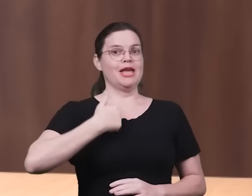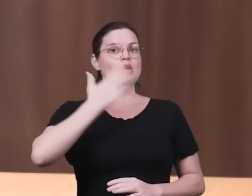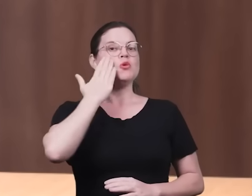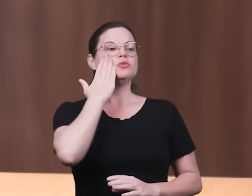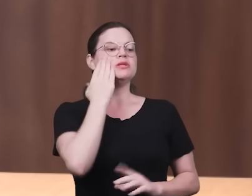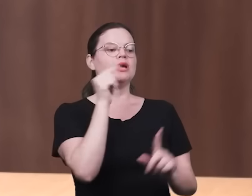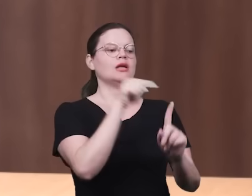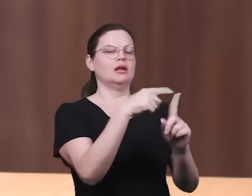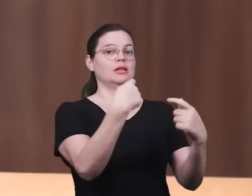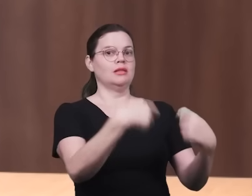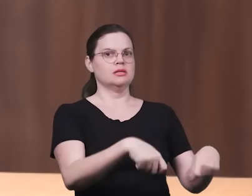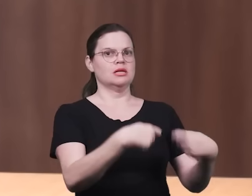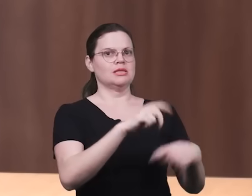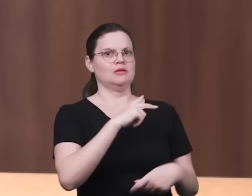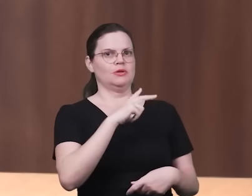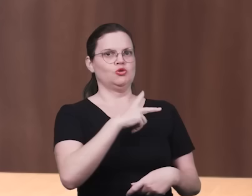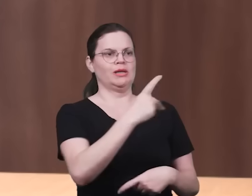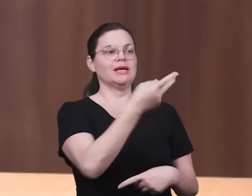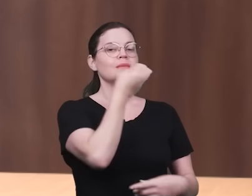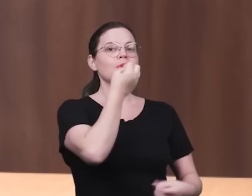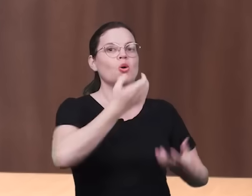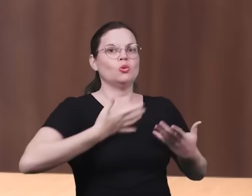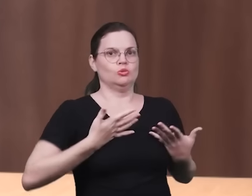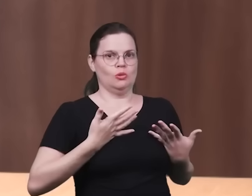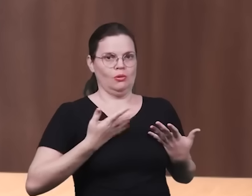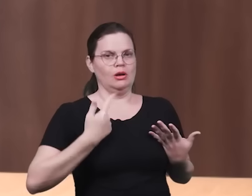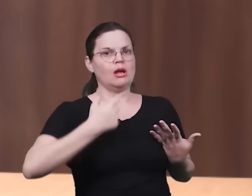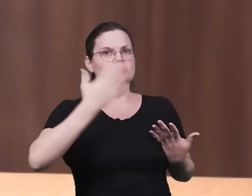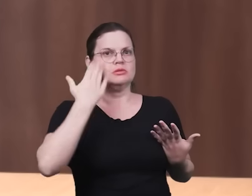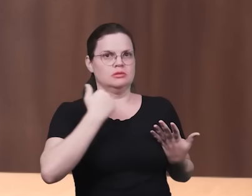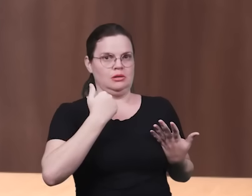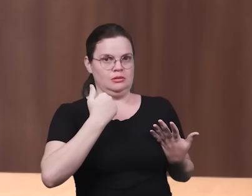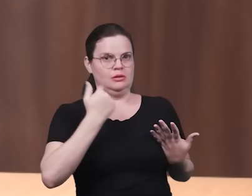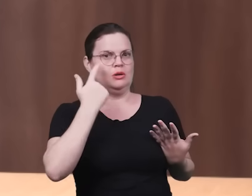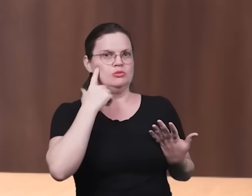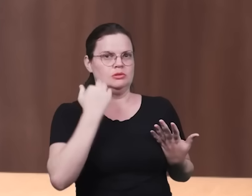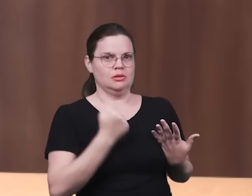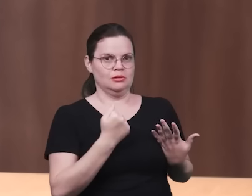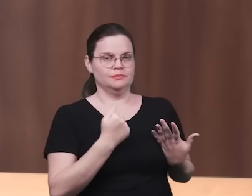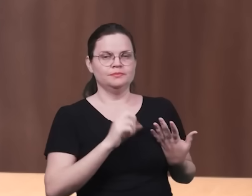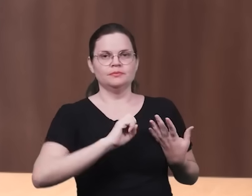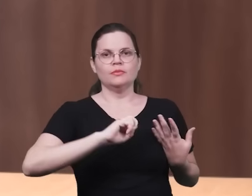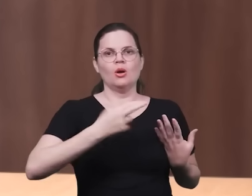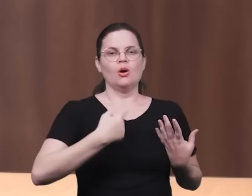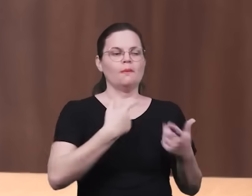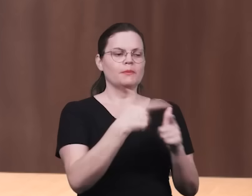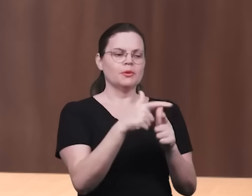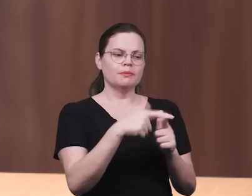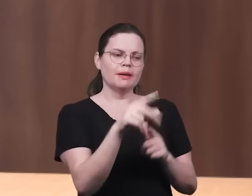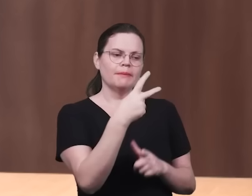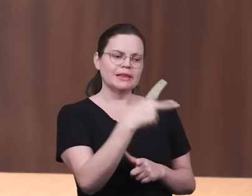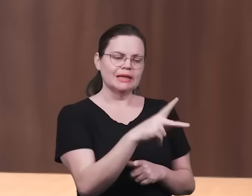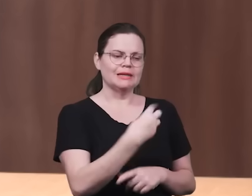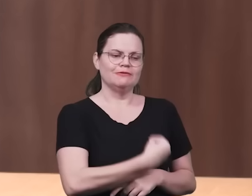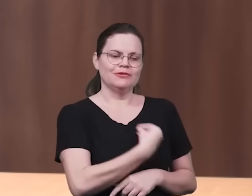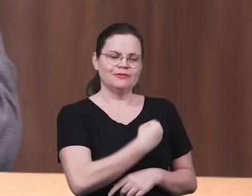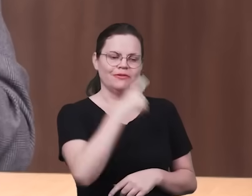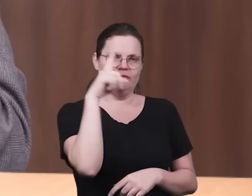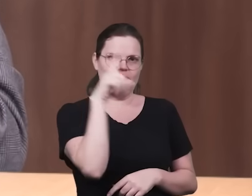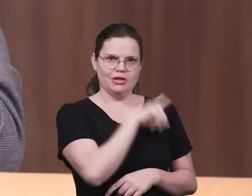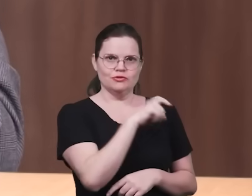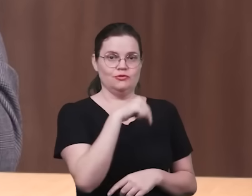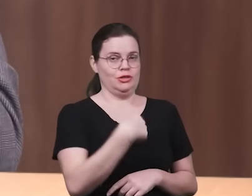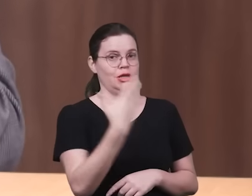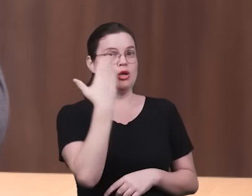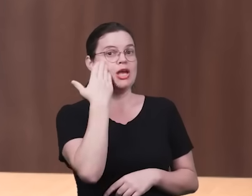uma necessidade do Gilson. Ou eu tenho conhecimento de um problema que Gilson está enfrentando. Eu